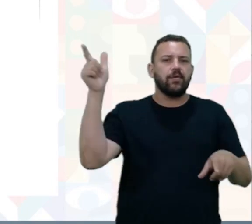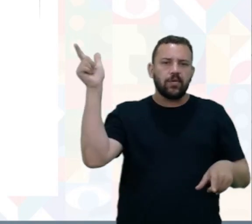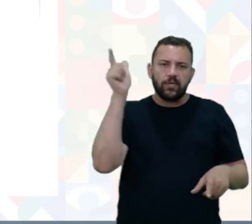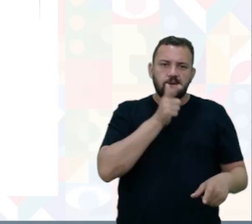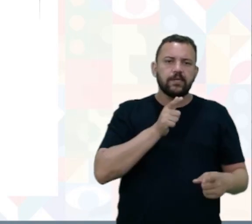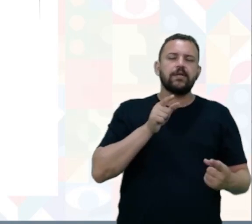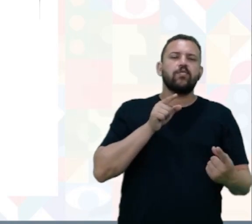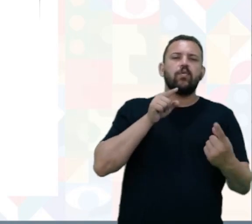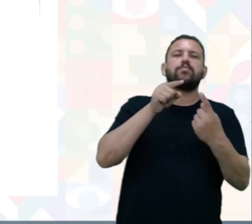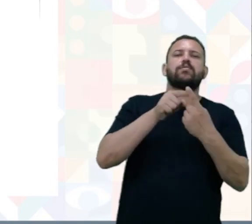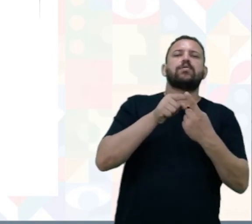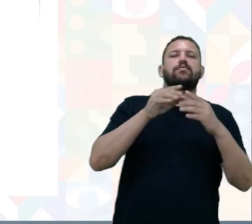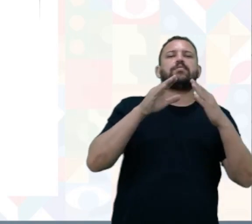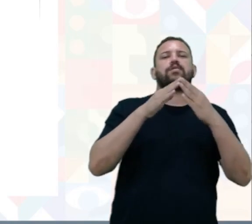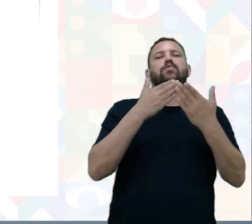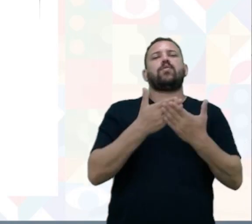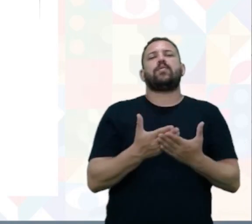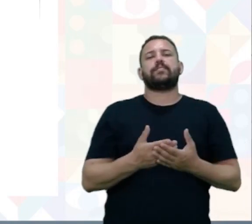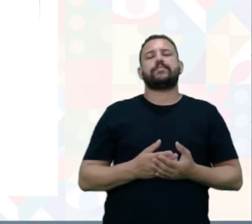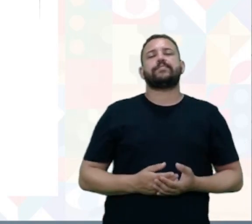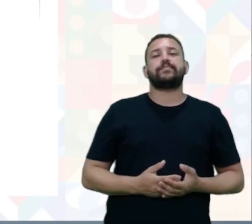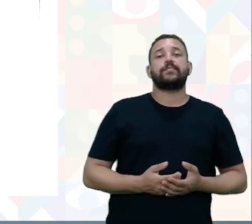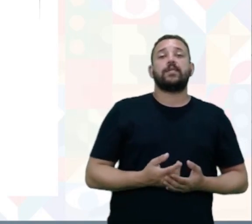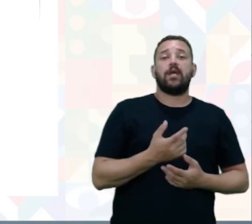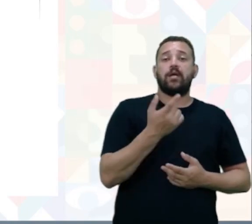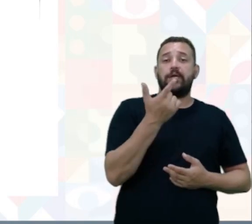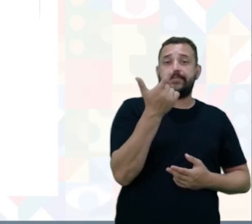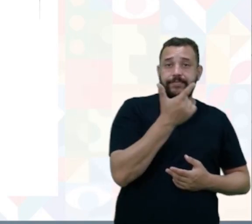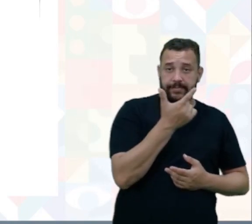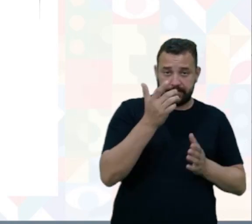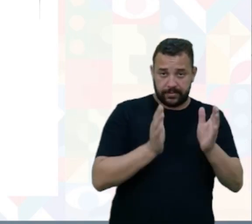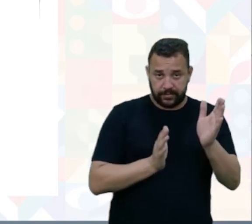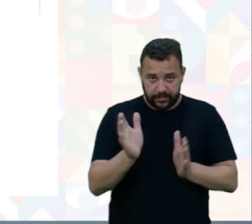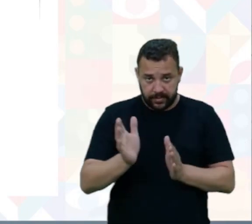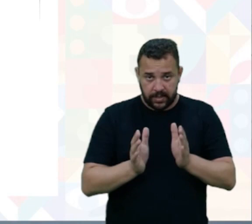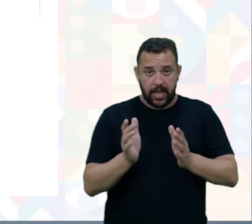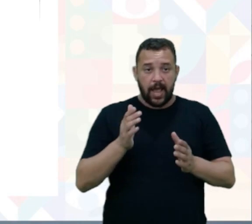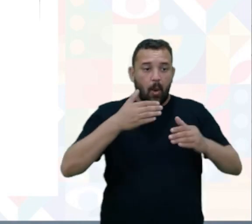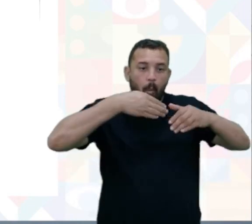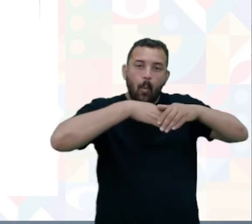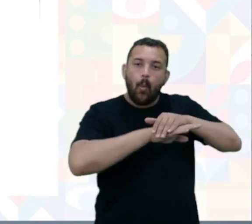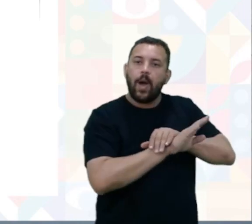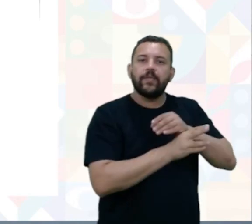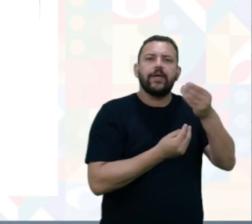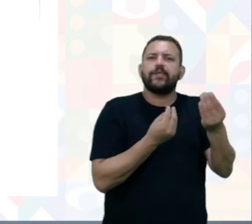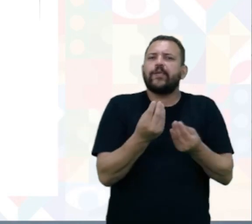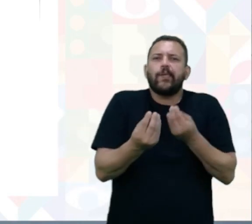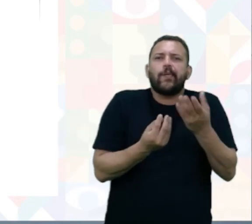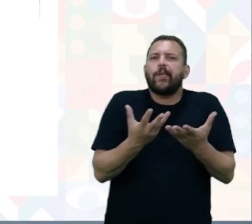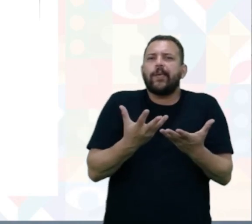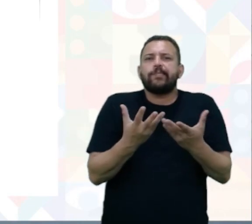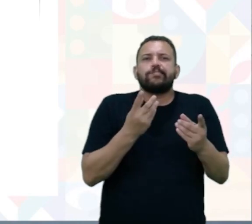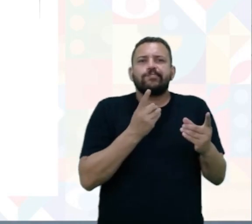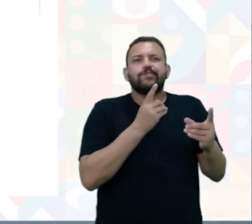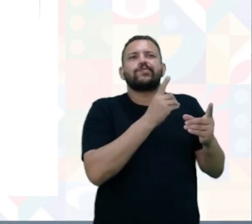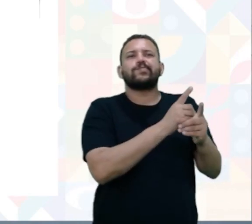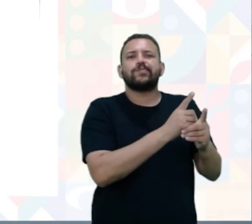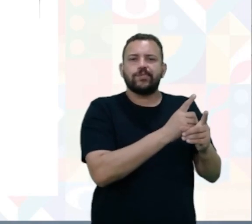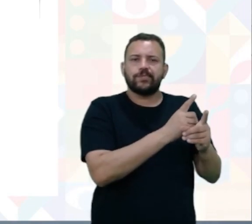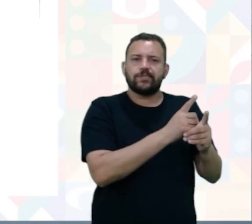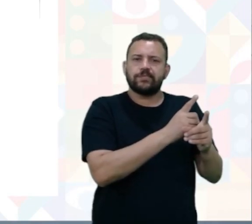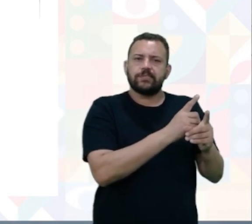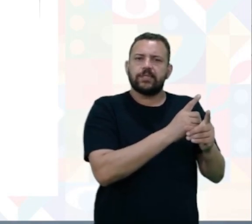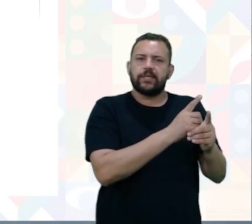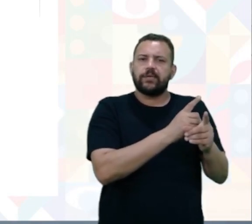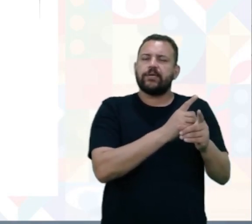necessidades da escola. A segunda etapa é o armazenamento, ou seja, a identificação da